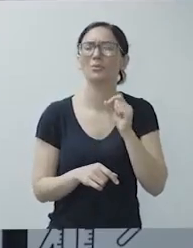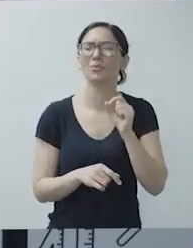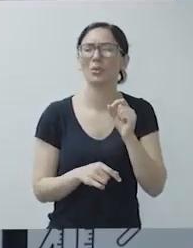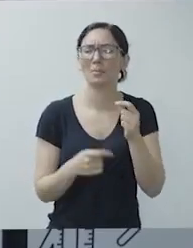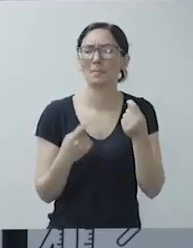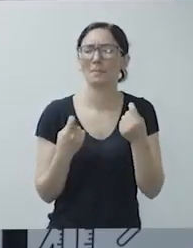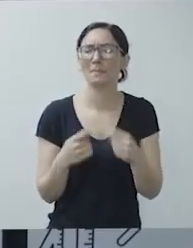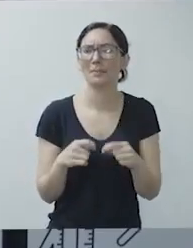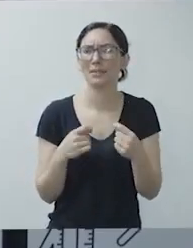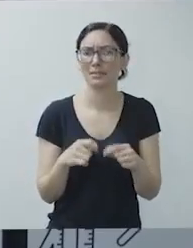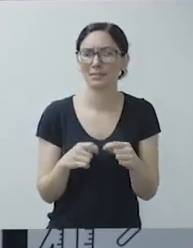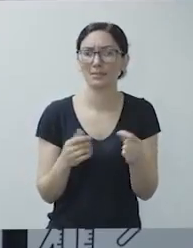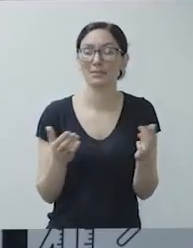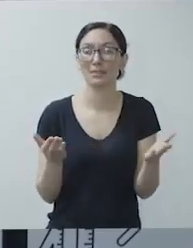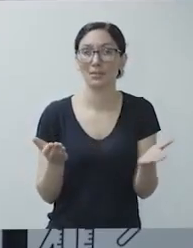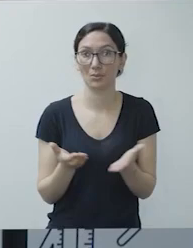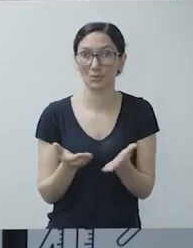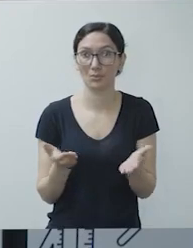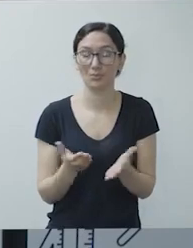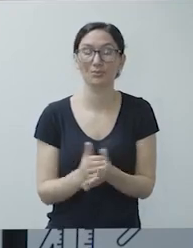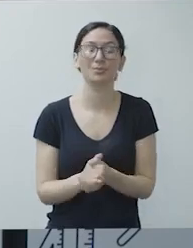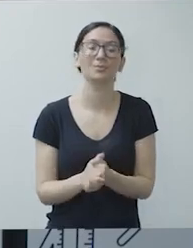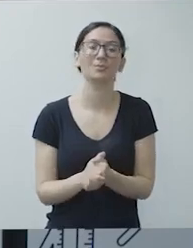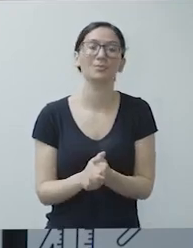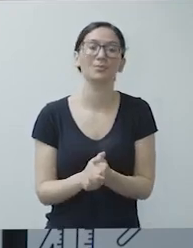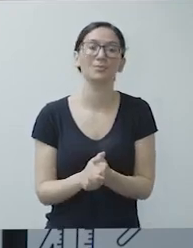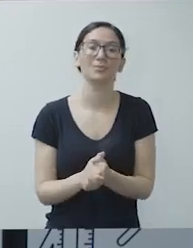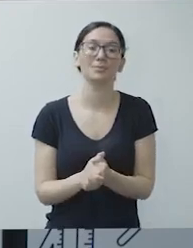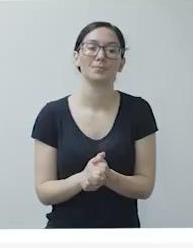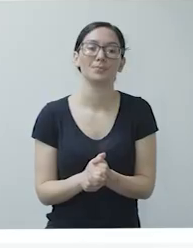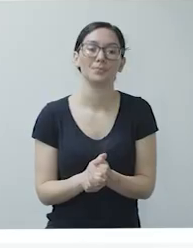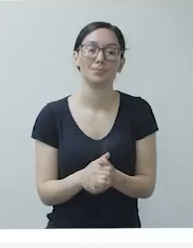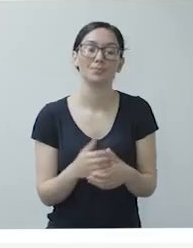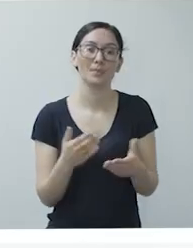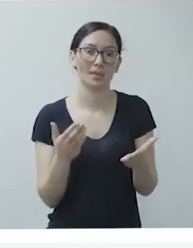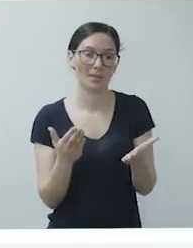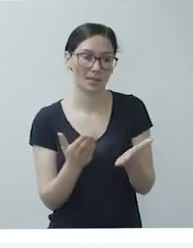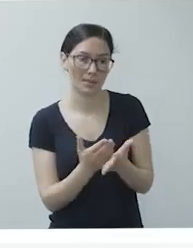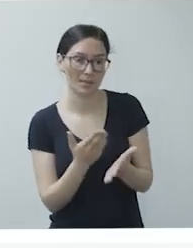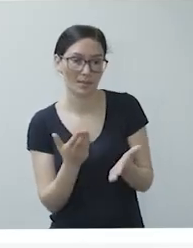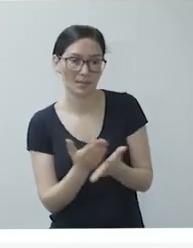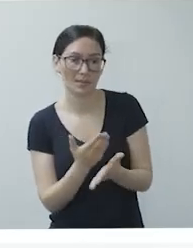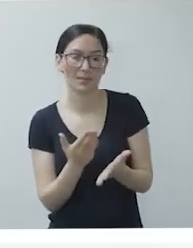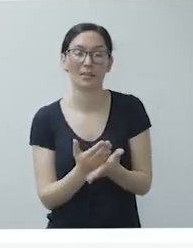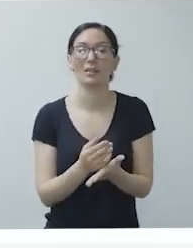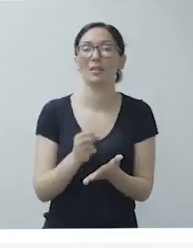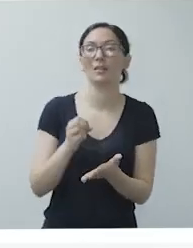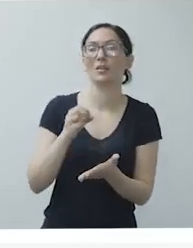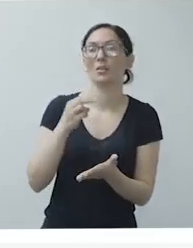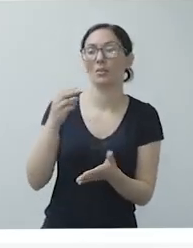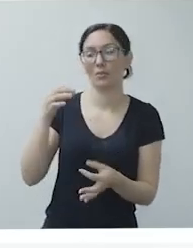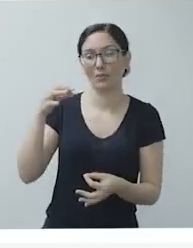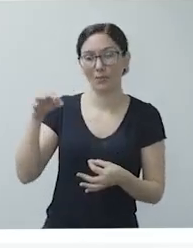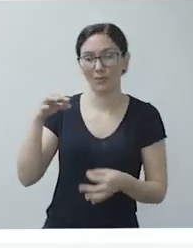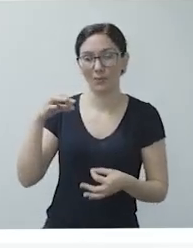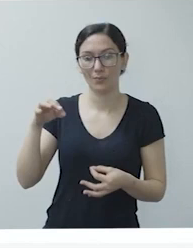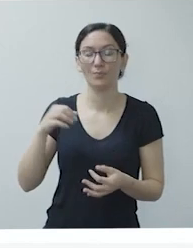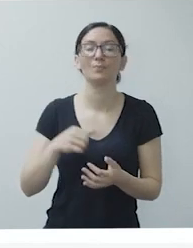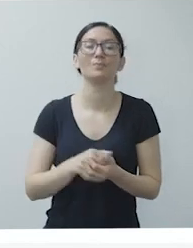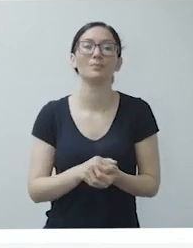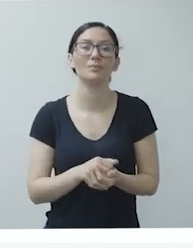que nós precisamos para a nossa aula de hoje? Vamos ver? Vamos pegar o nosso caderno, a nossa